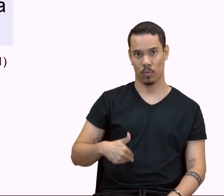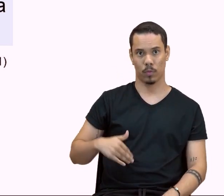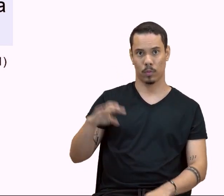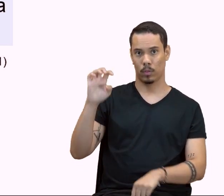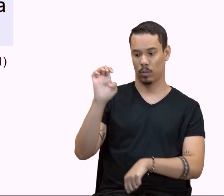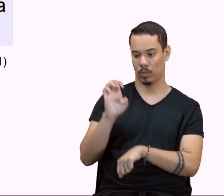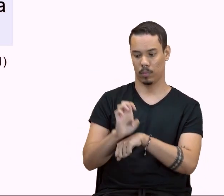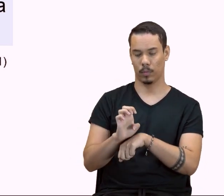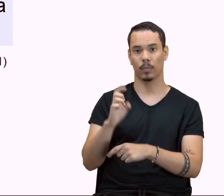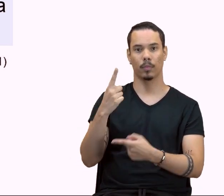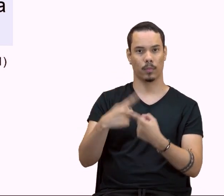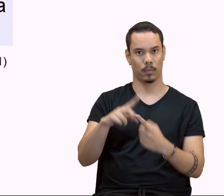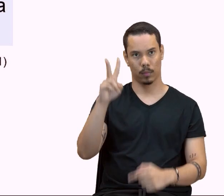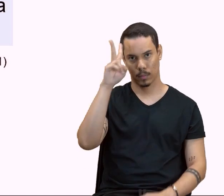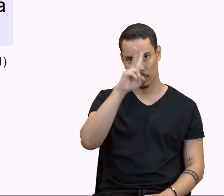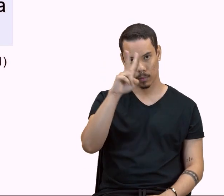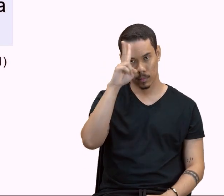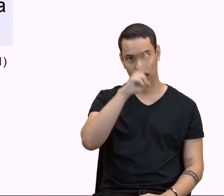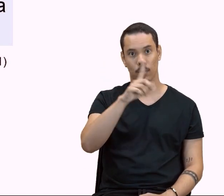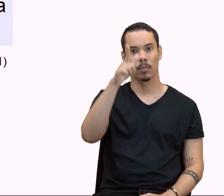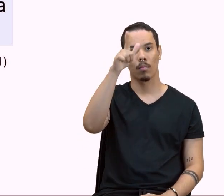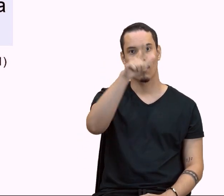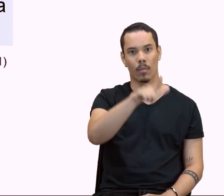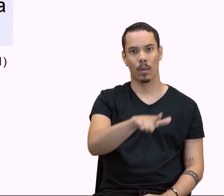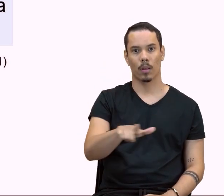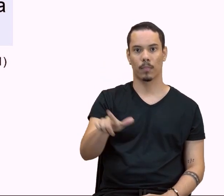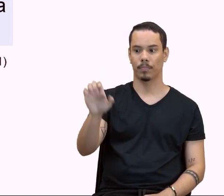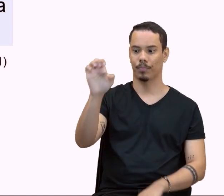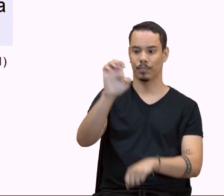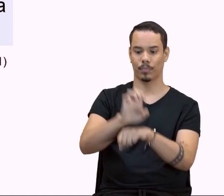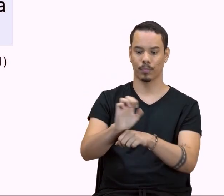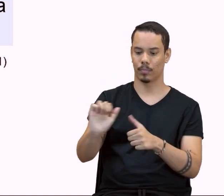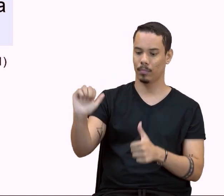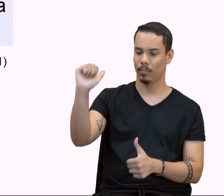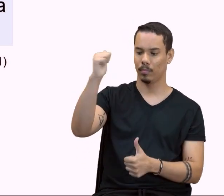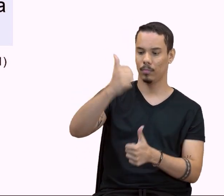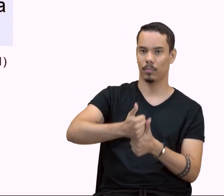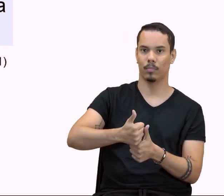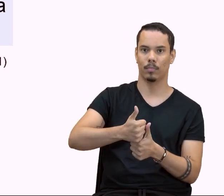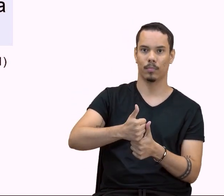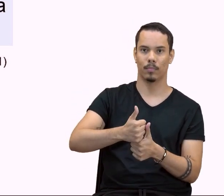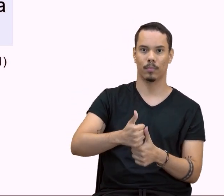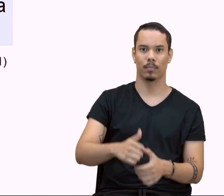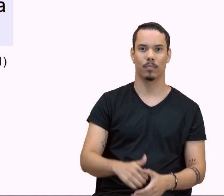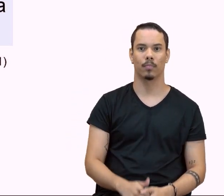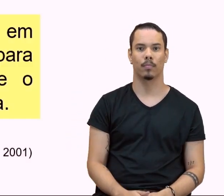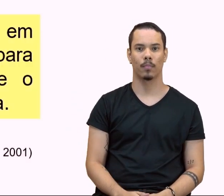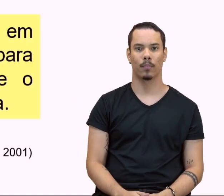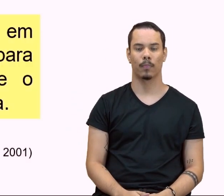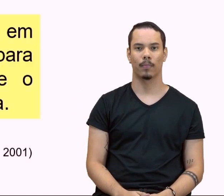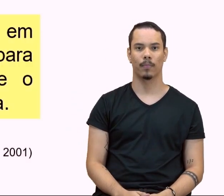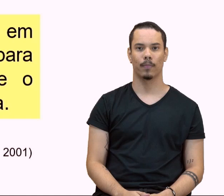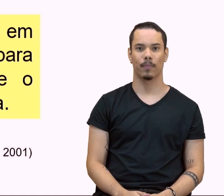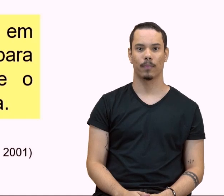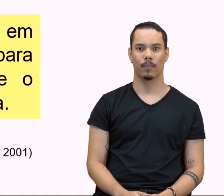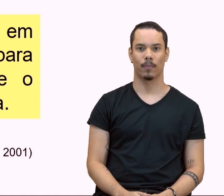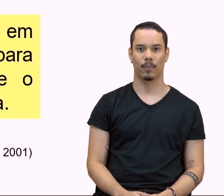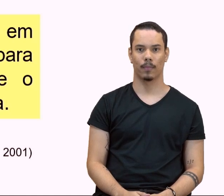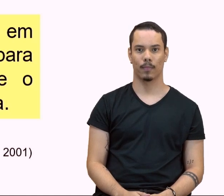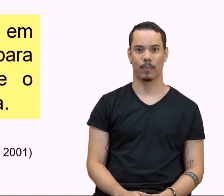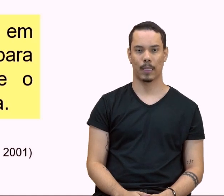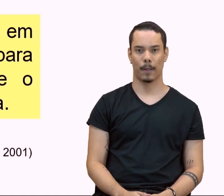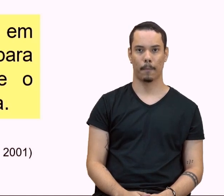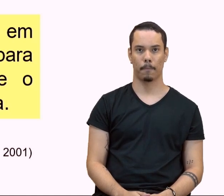vale lembrar novamente que já virou estado. Já é estado. É estado. Vamos lá. Muito bem, professor Jorge. Vamos lá. E aí